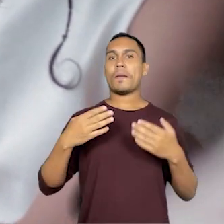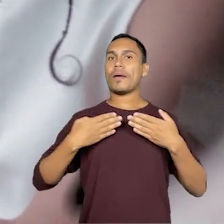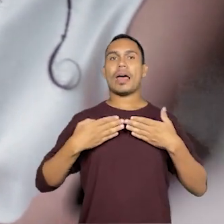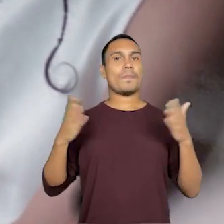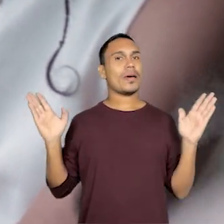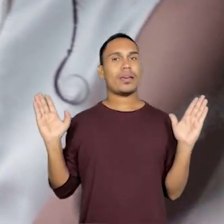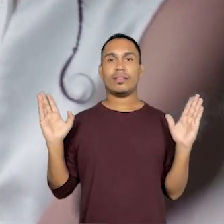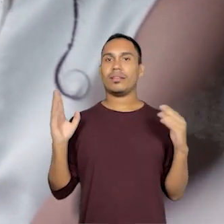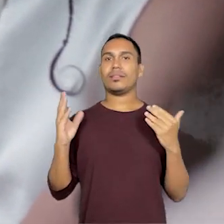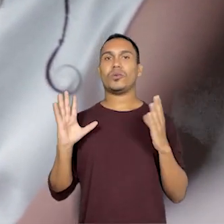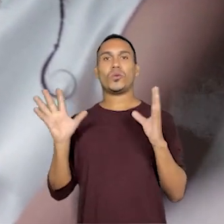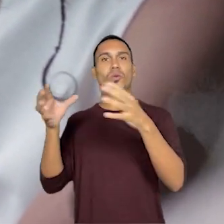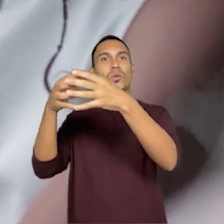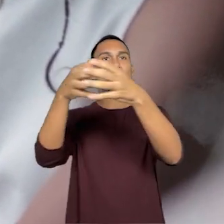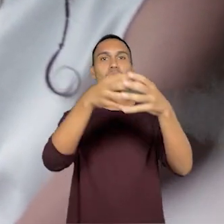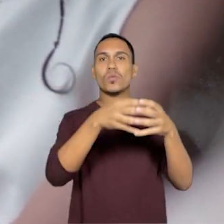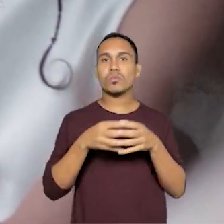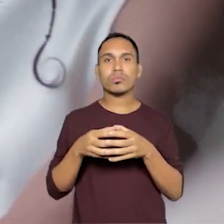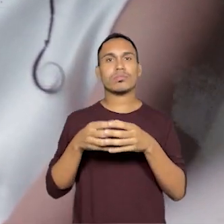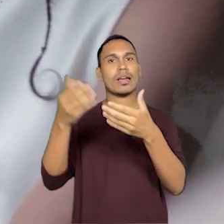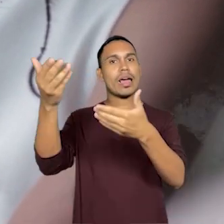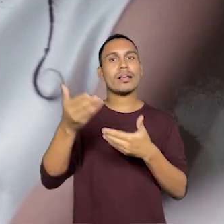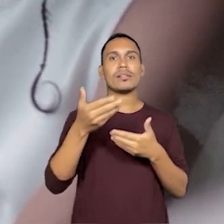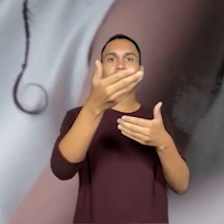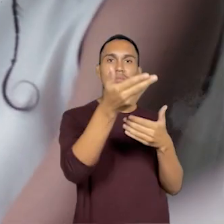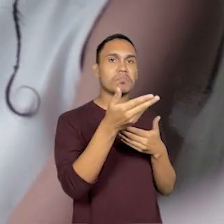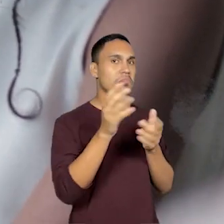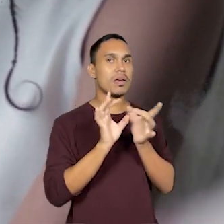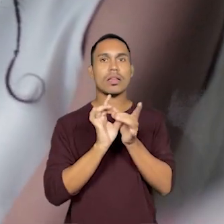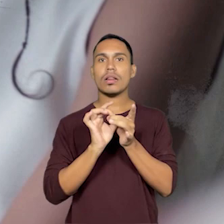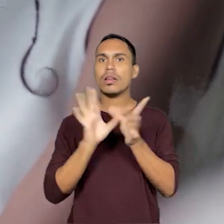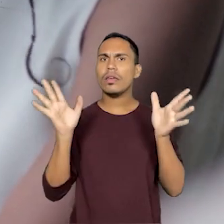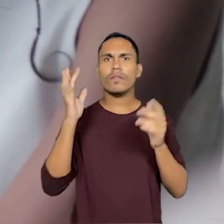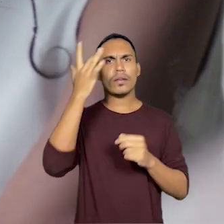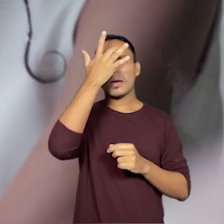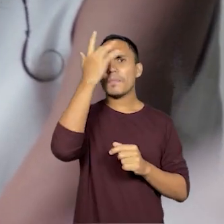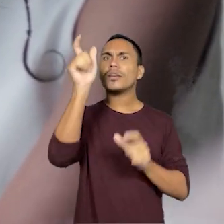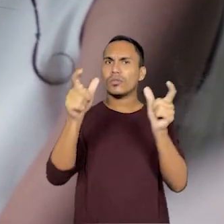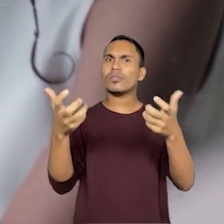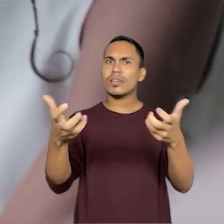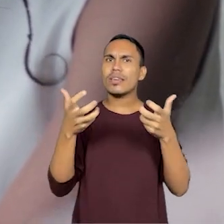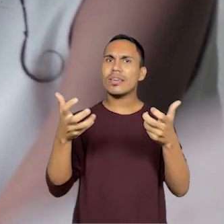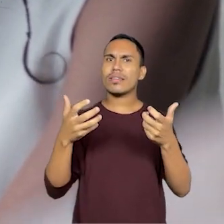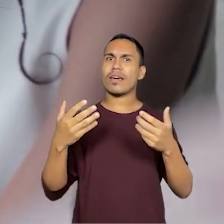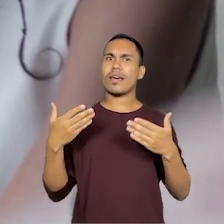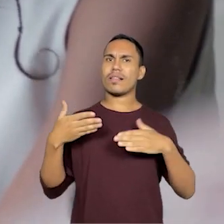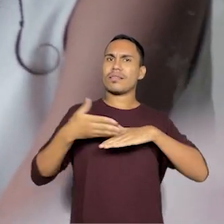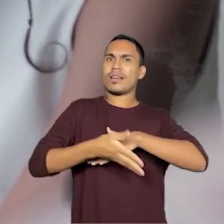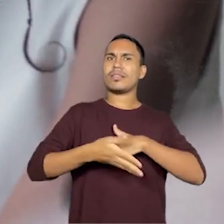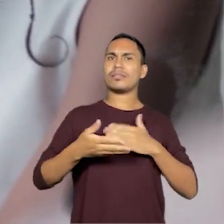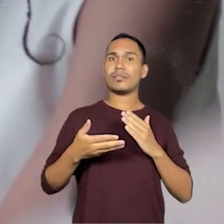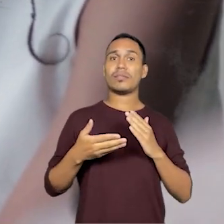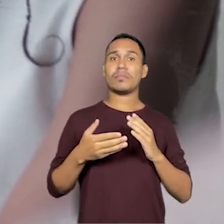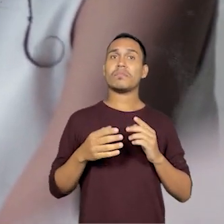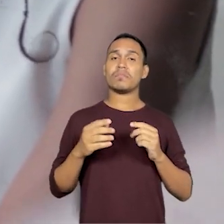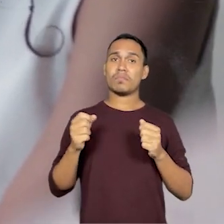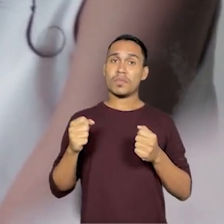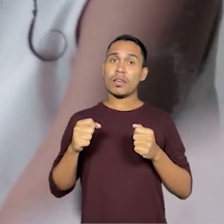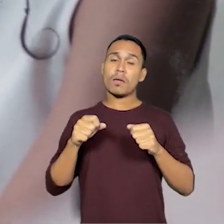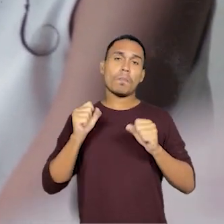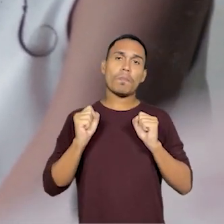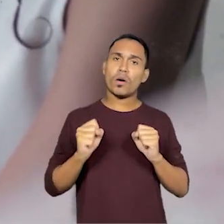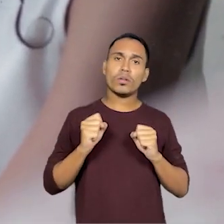para receber esses movimentos, essas pessoas que queiram estar, que queiram trazer, que sejam passageiros, que